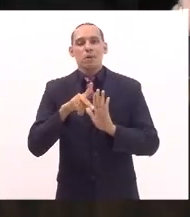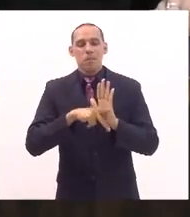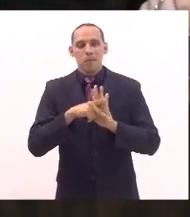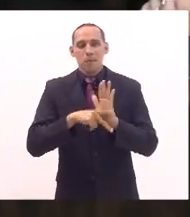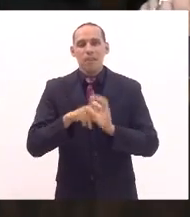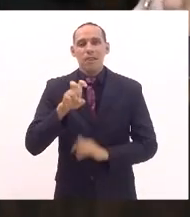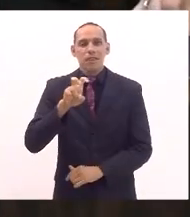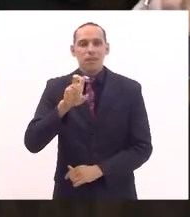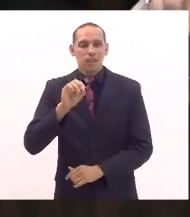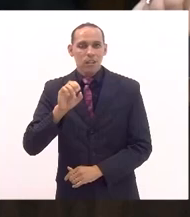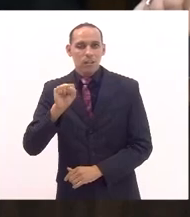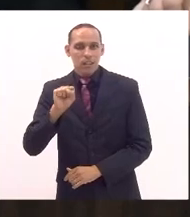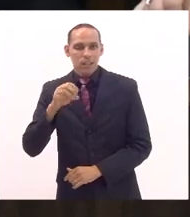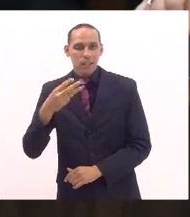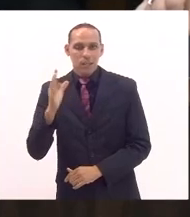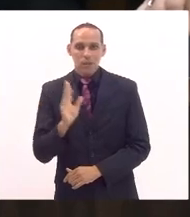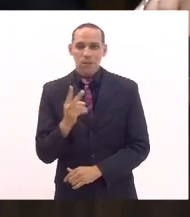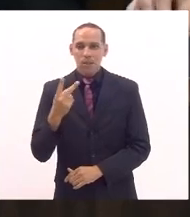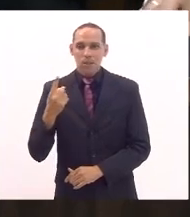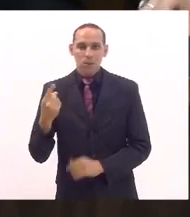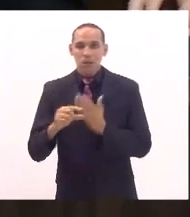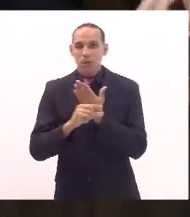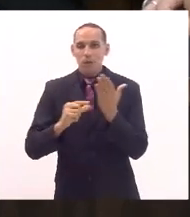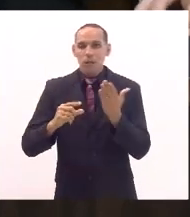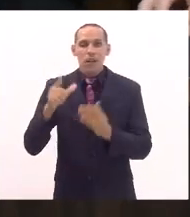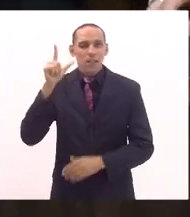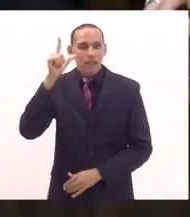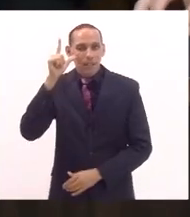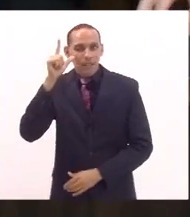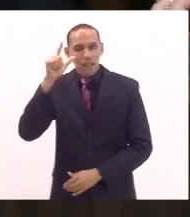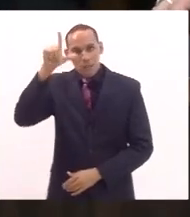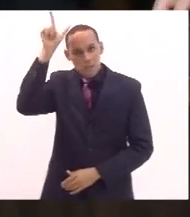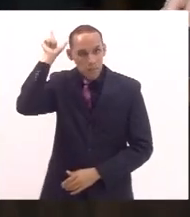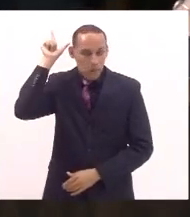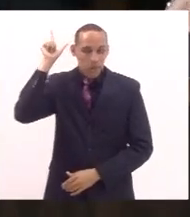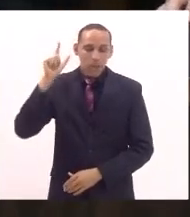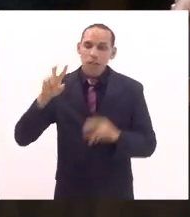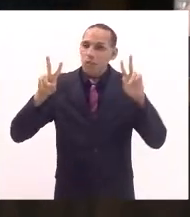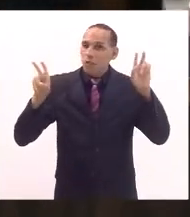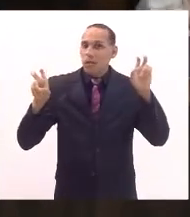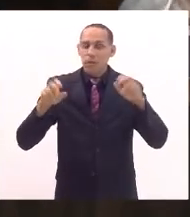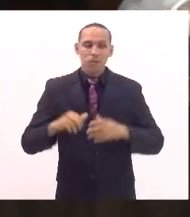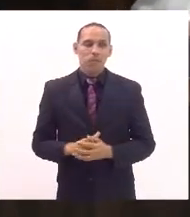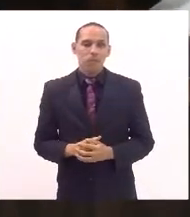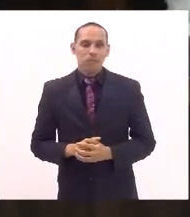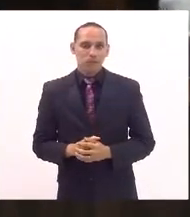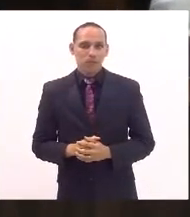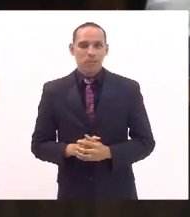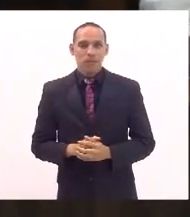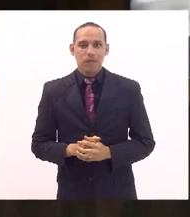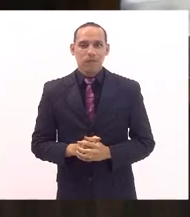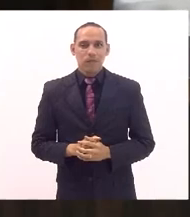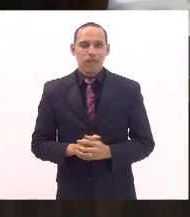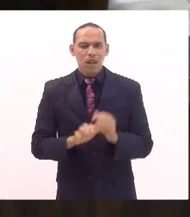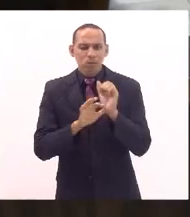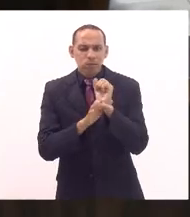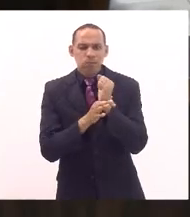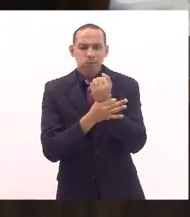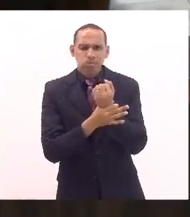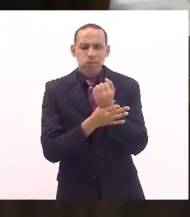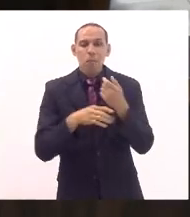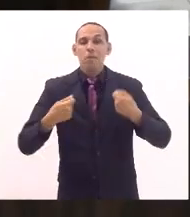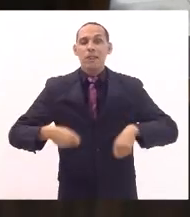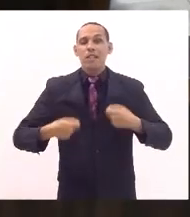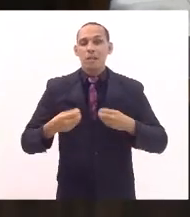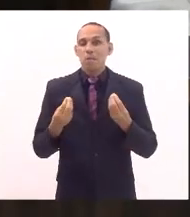ad21 de autoria dos deputados Lucinha e Luiz Paulo que dispõe sobre as medidas de segurança a serem